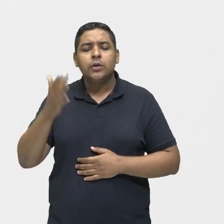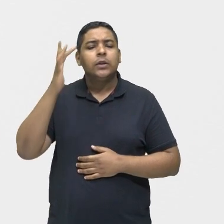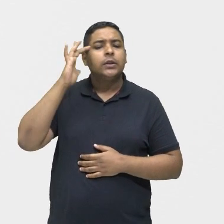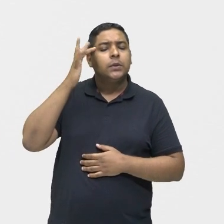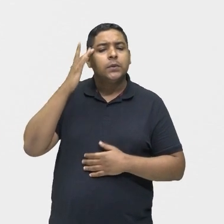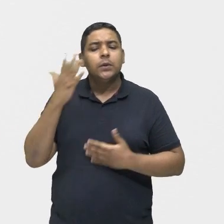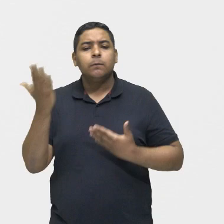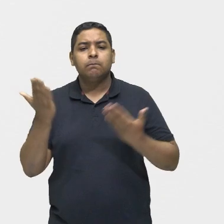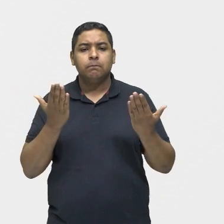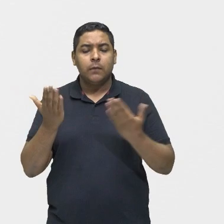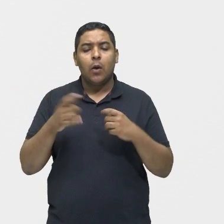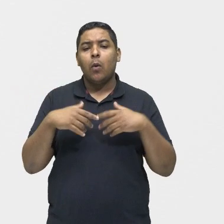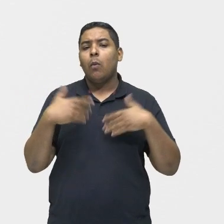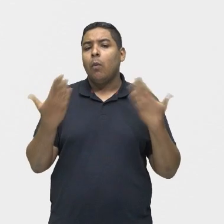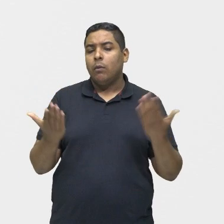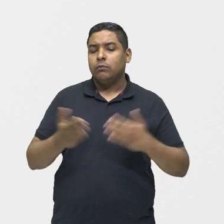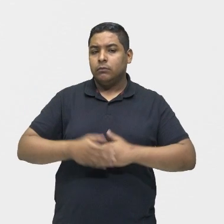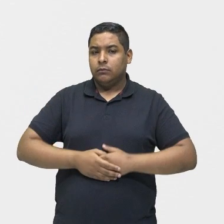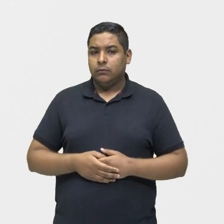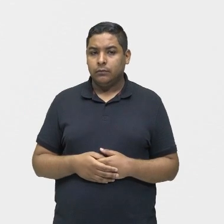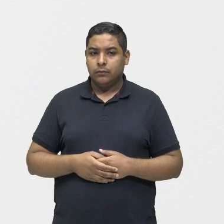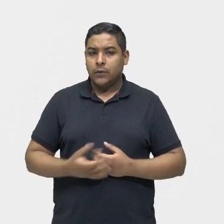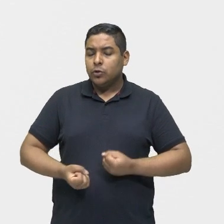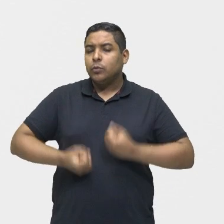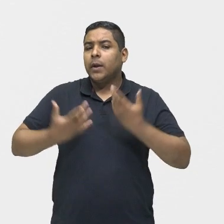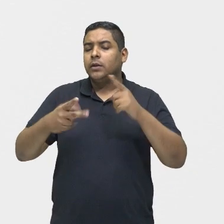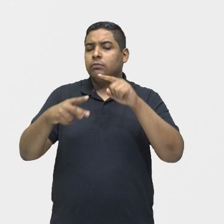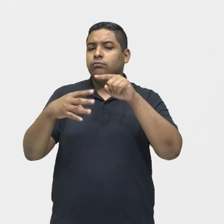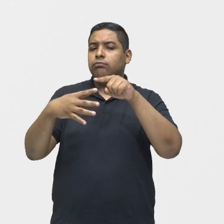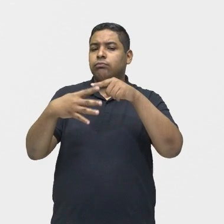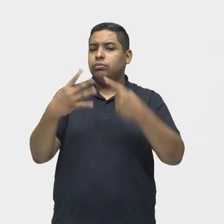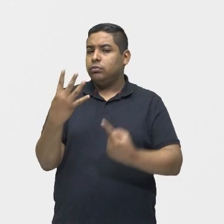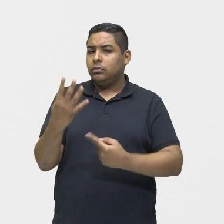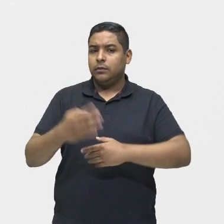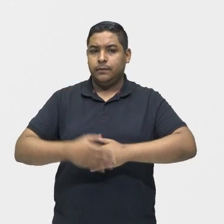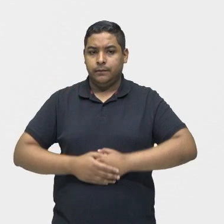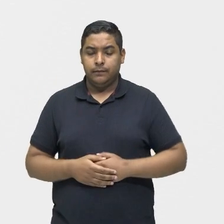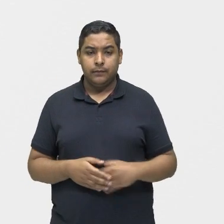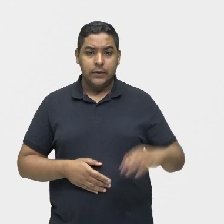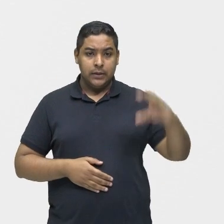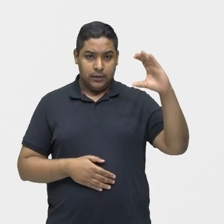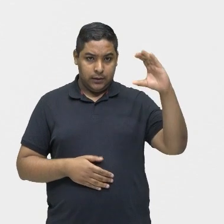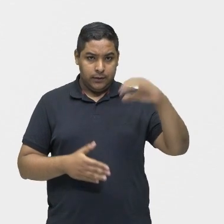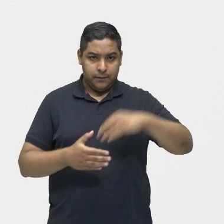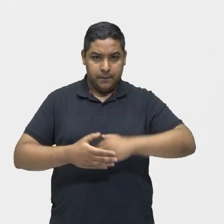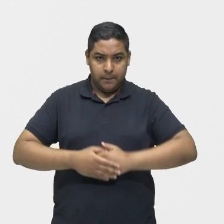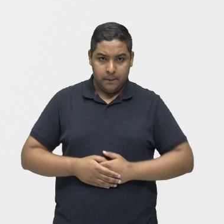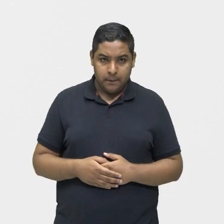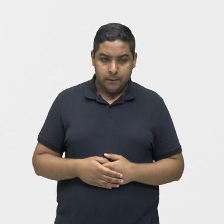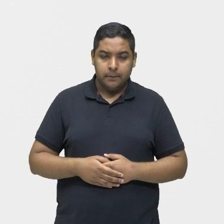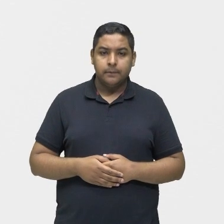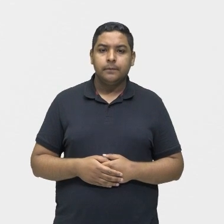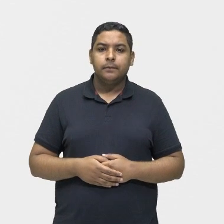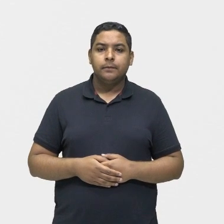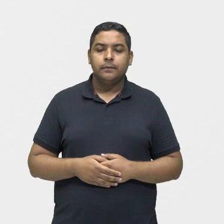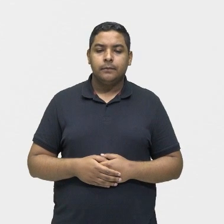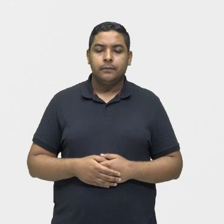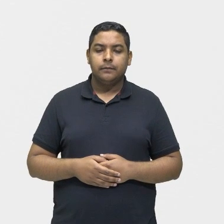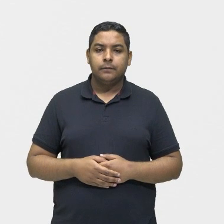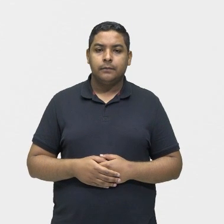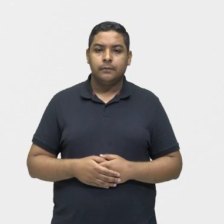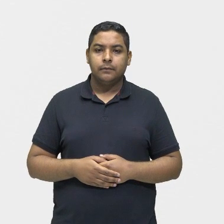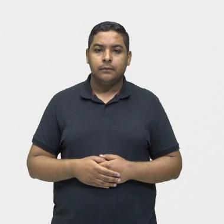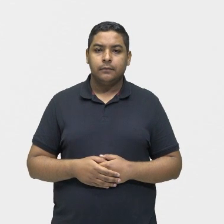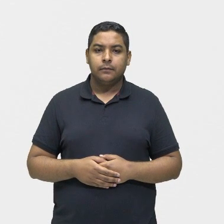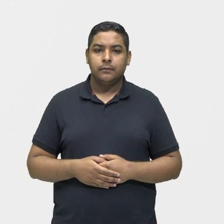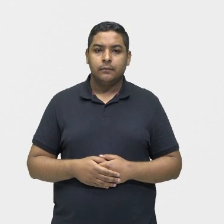pedido, dedução. Né? Ele expressa o quê? Quais dessas opções? Tá certo? Letra C. We could study this